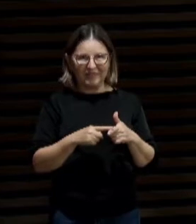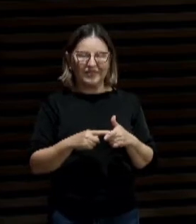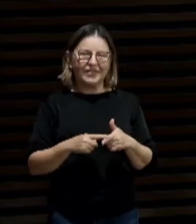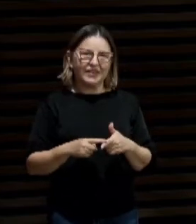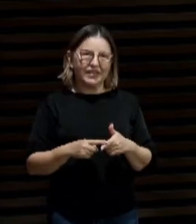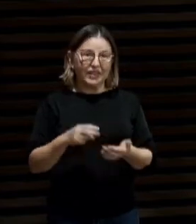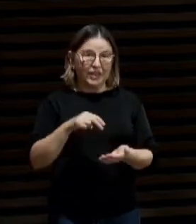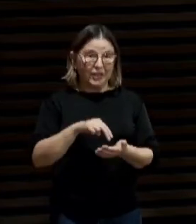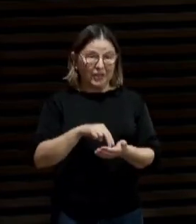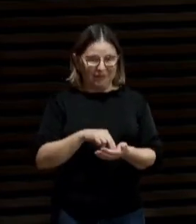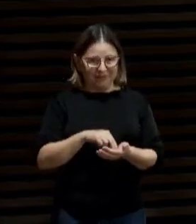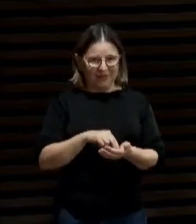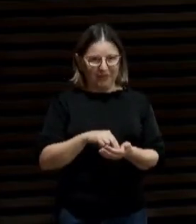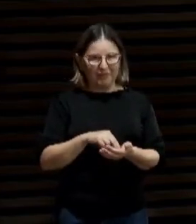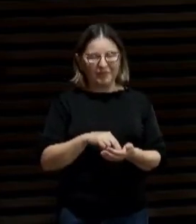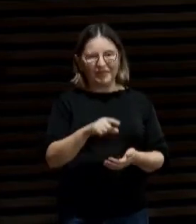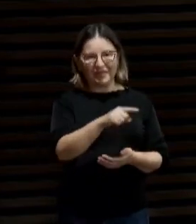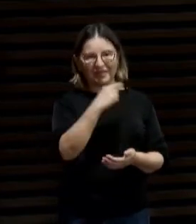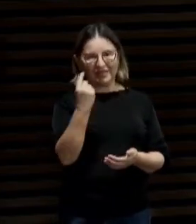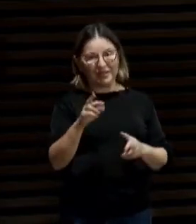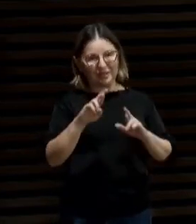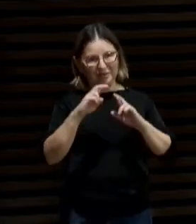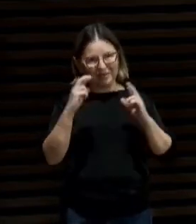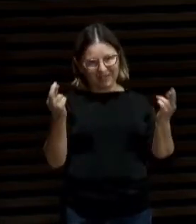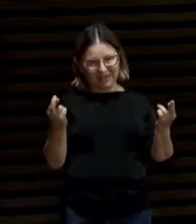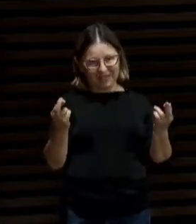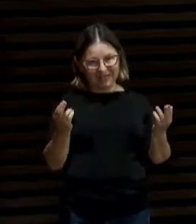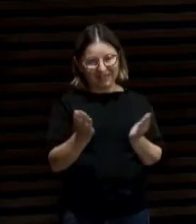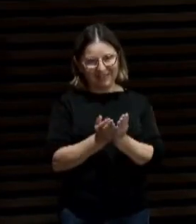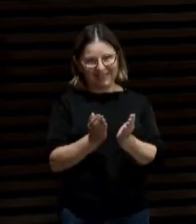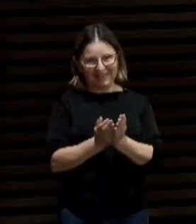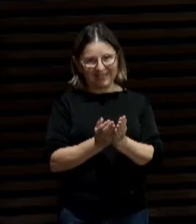Para que a nossa esperança, a esperança do cristão, seja reavivada em cada